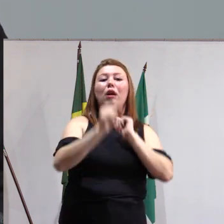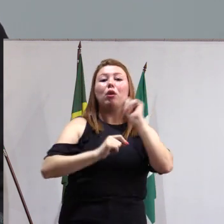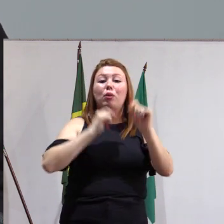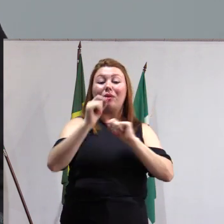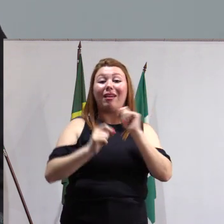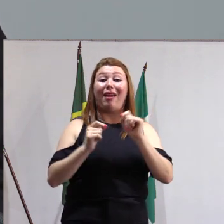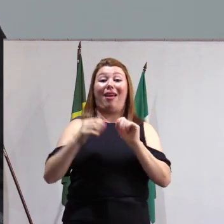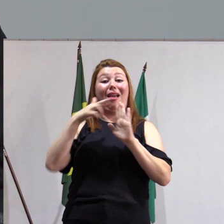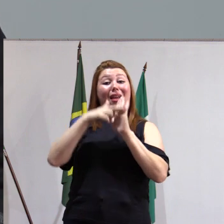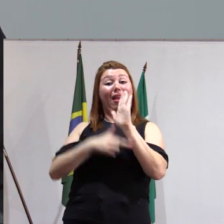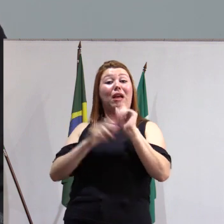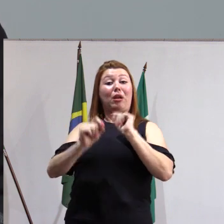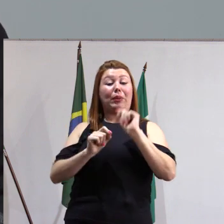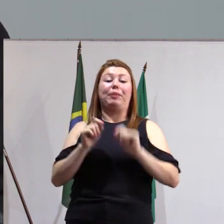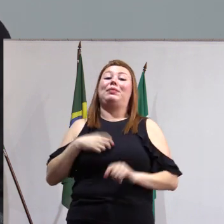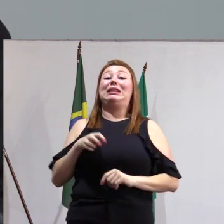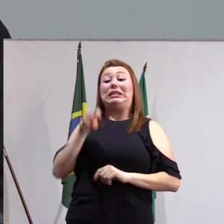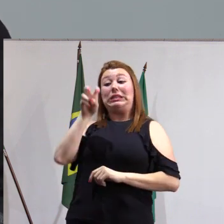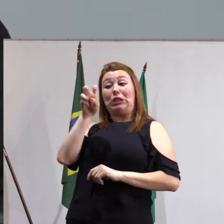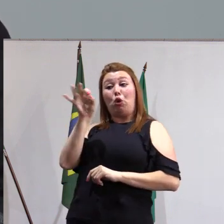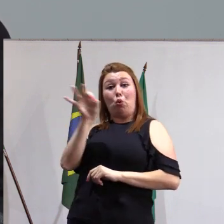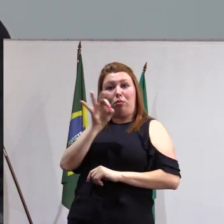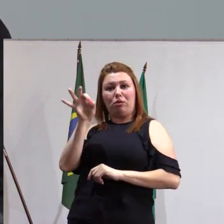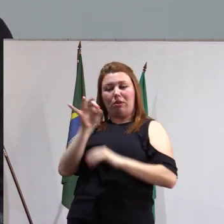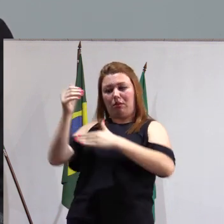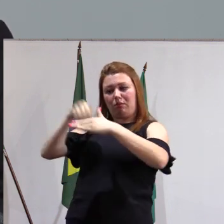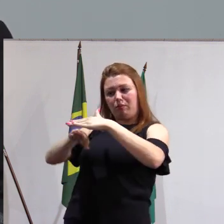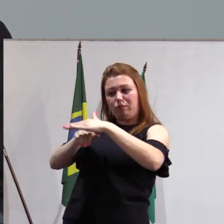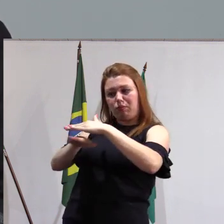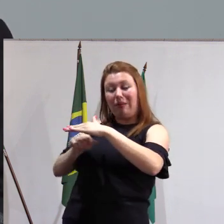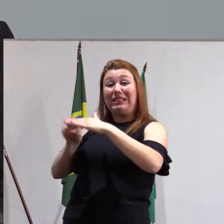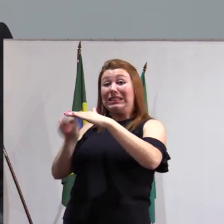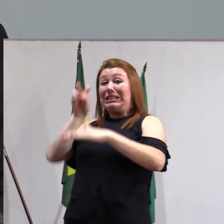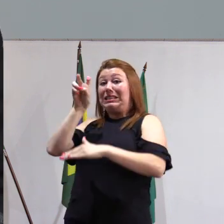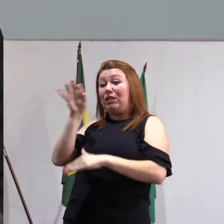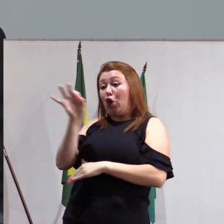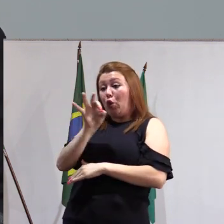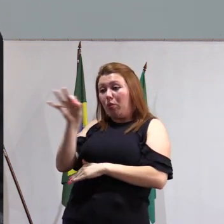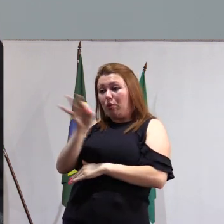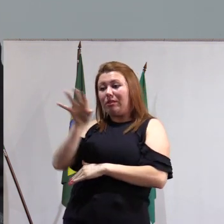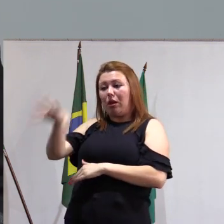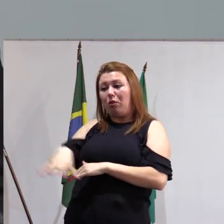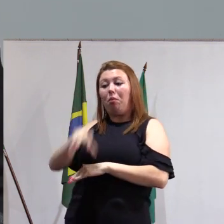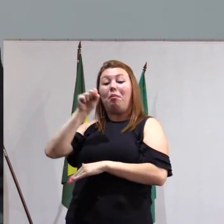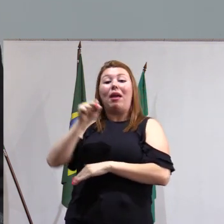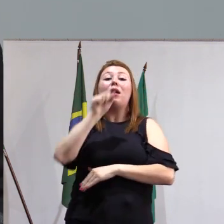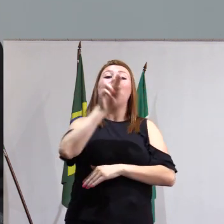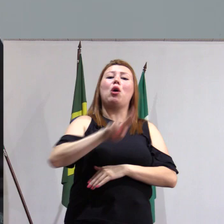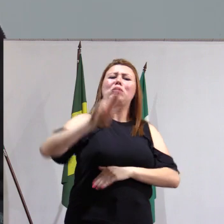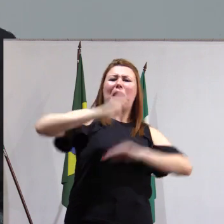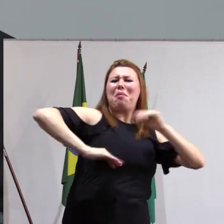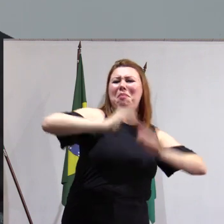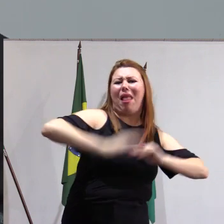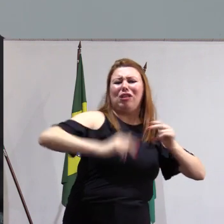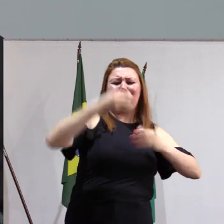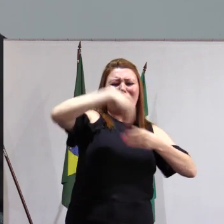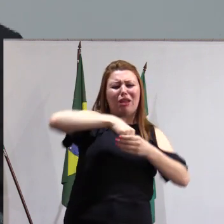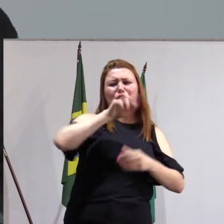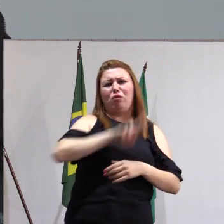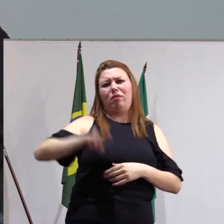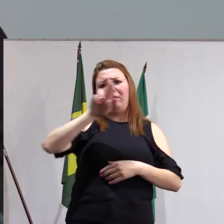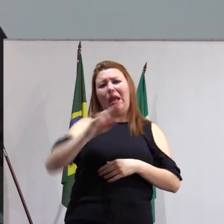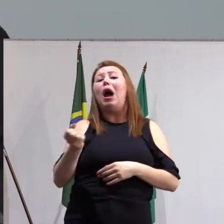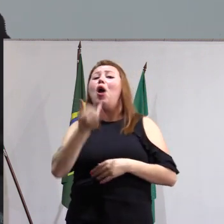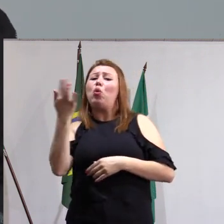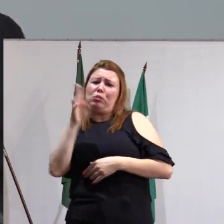é usar cerca de 5% do valor do fundo ao ano para as atividades das universidades. Tá? Tem universidade que usa mais,